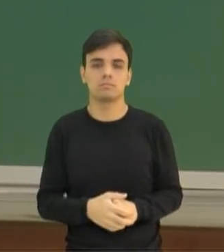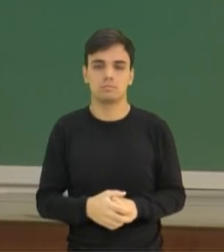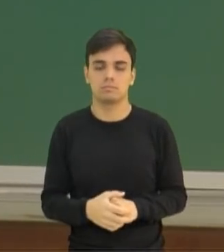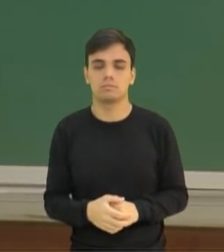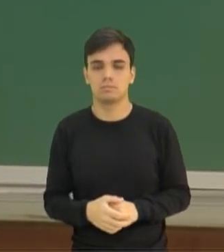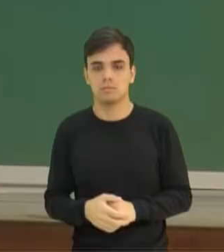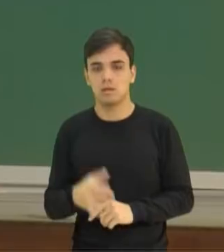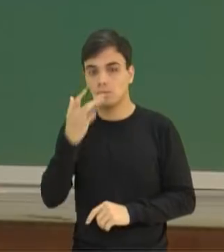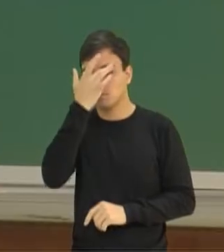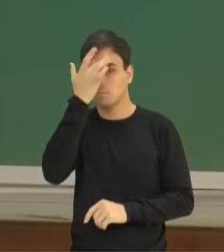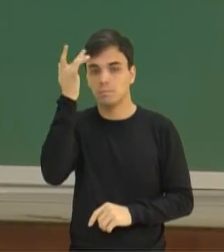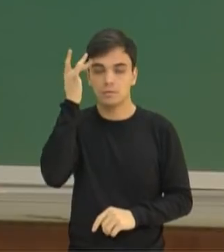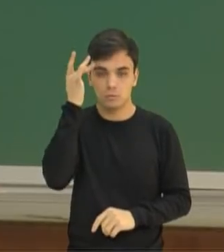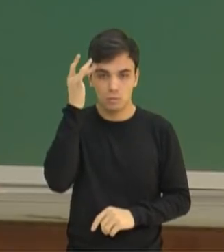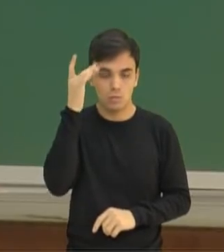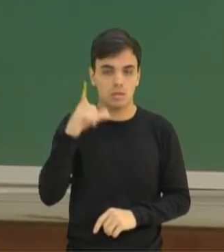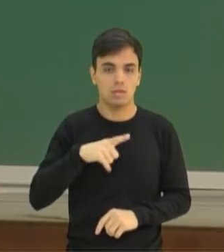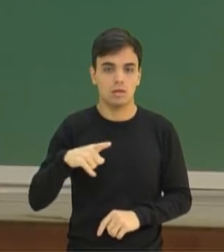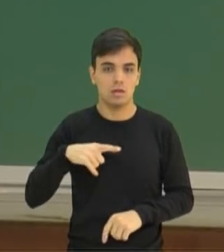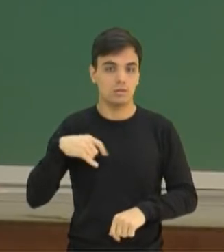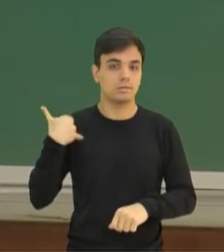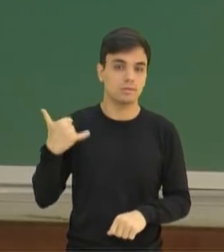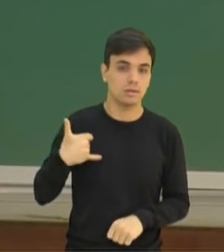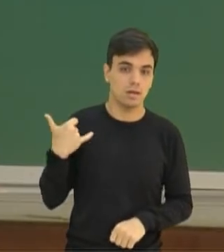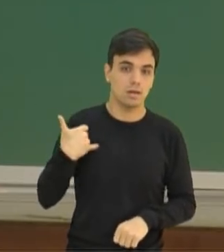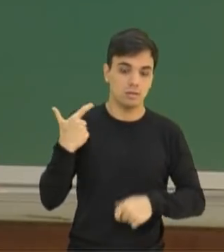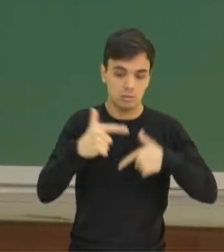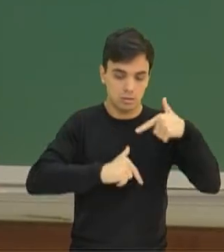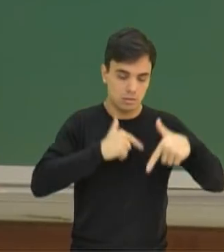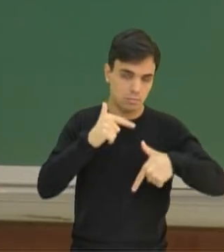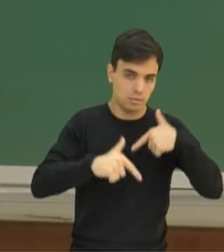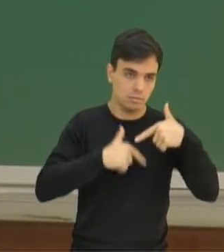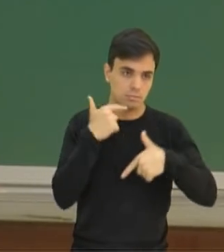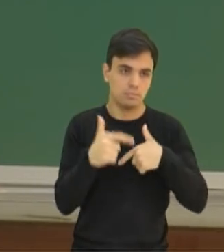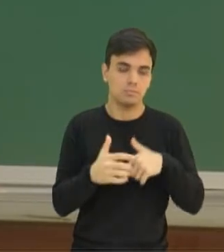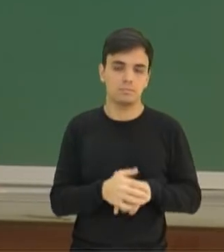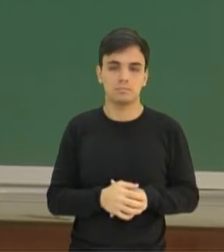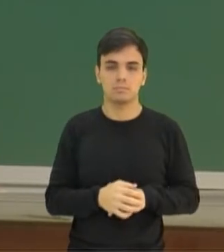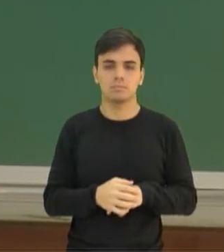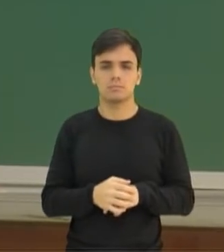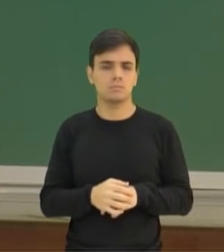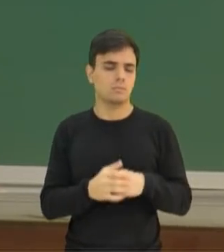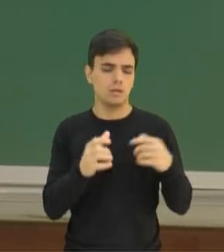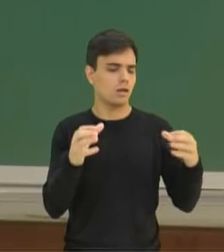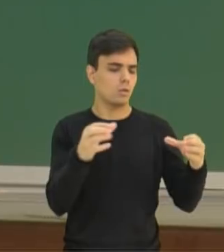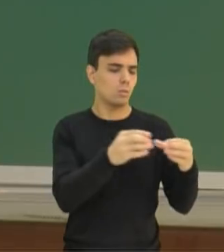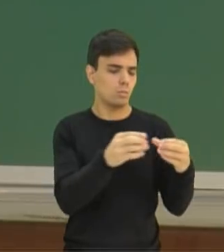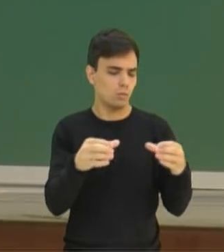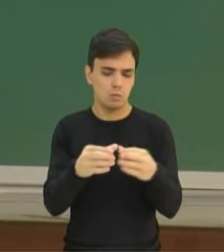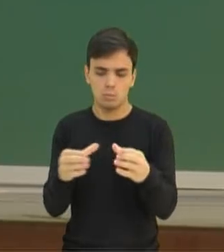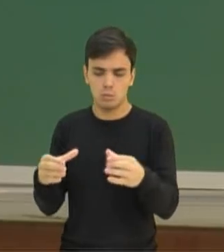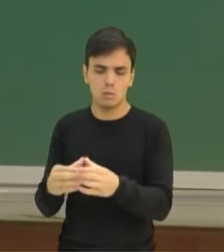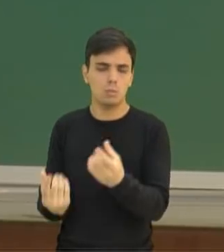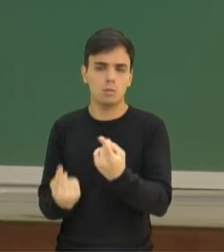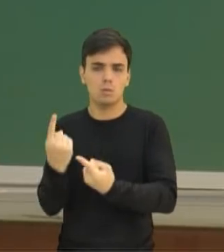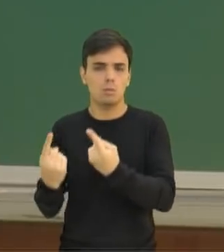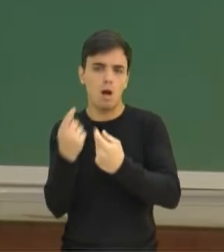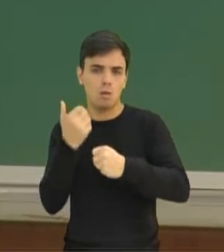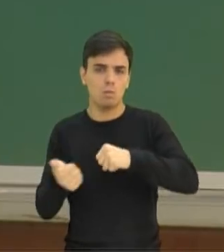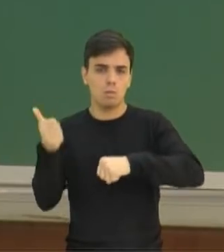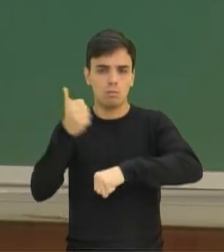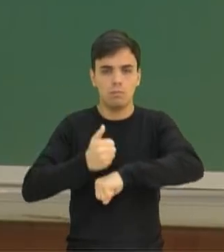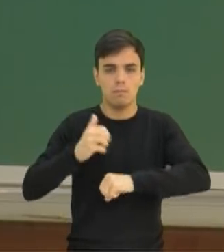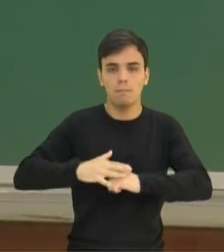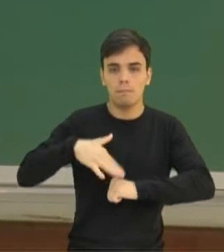seja, pessoas que estão em idade de trabalhar. Em que setores essas pessoas estão mais ocupadas